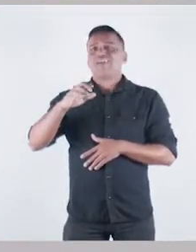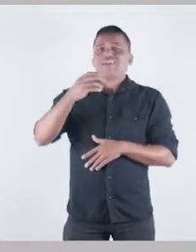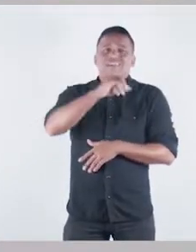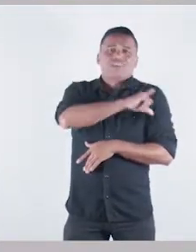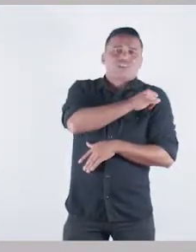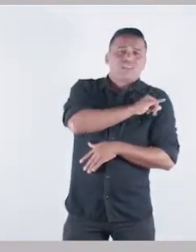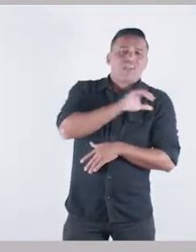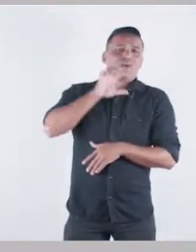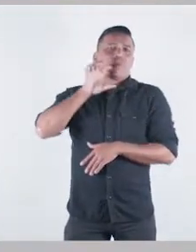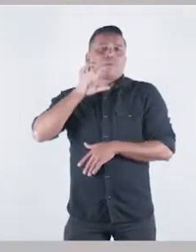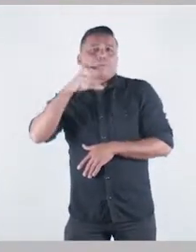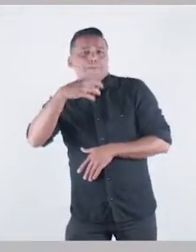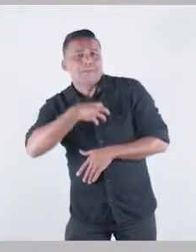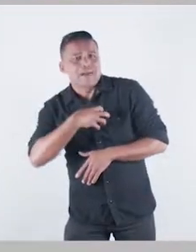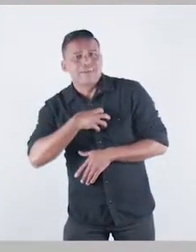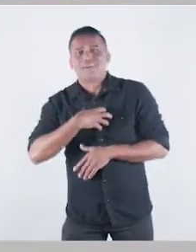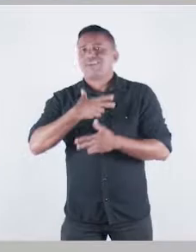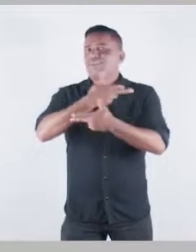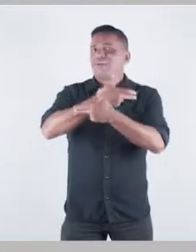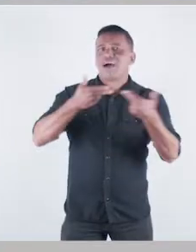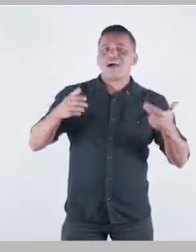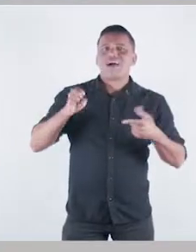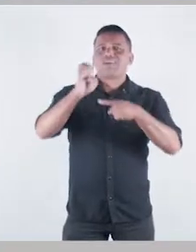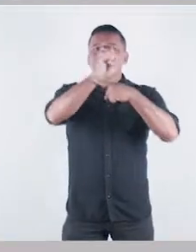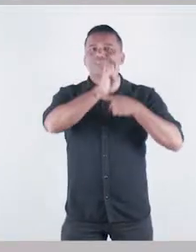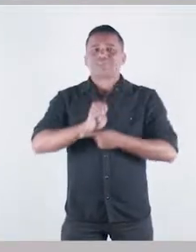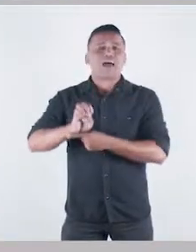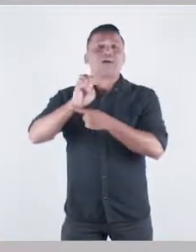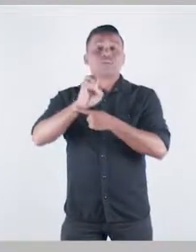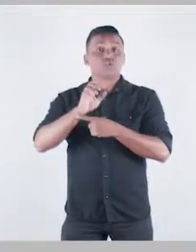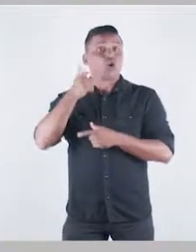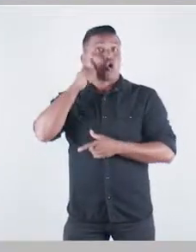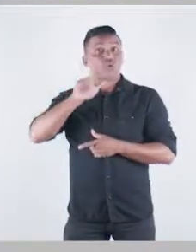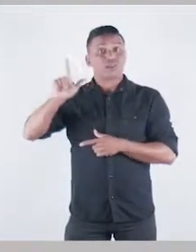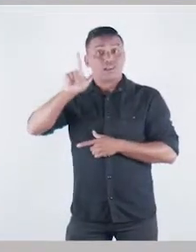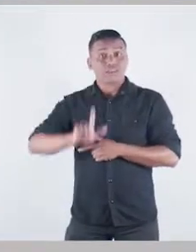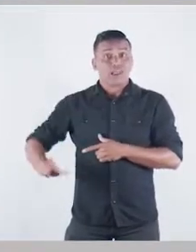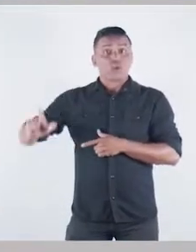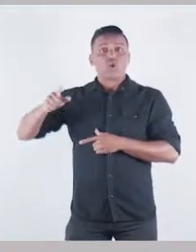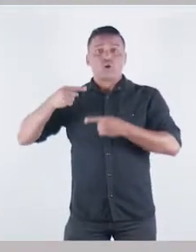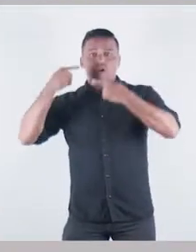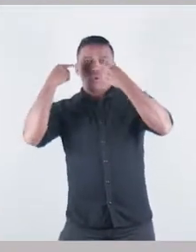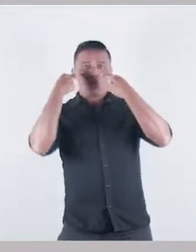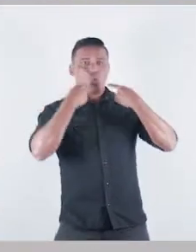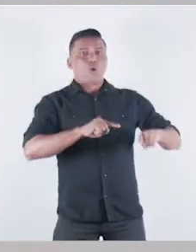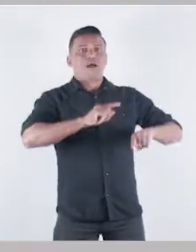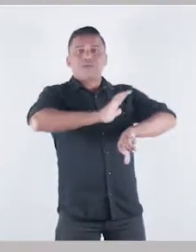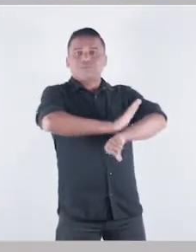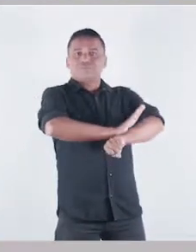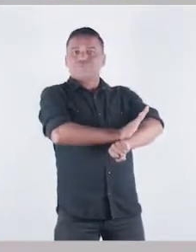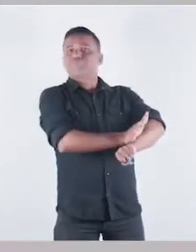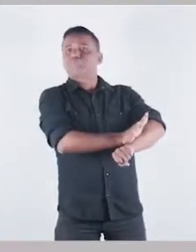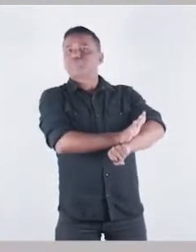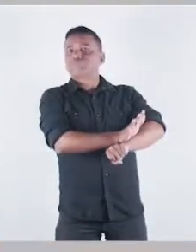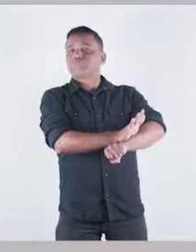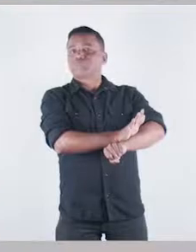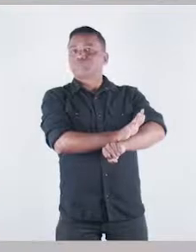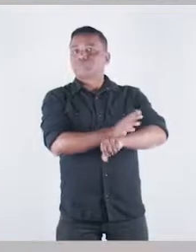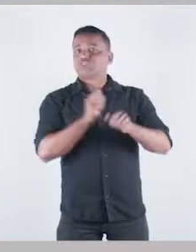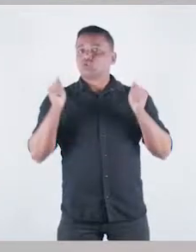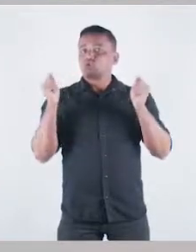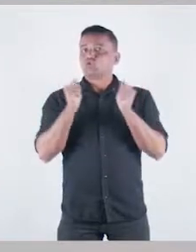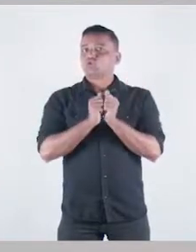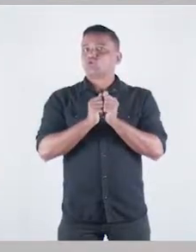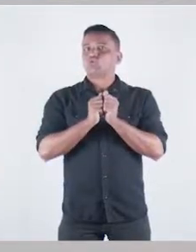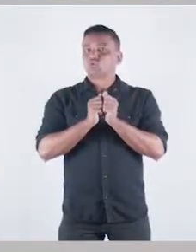sobre a possibilidade de se construir uma literatura de combate ao racismo, né? Na mesma pegada da luta